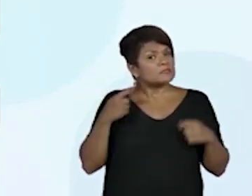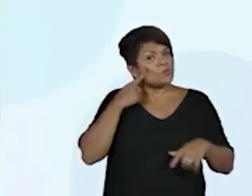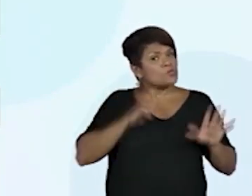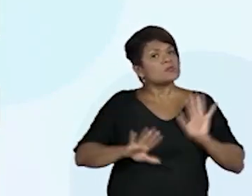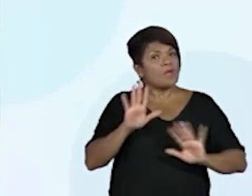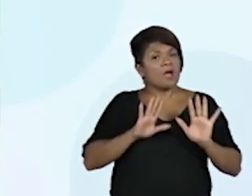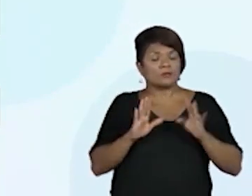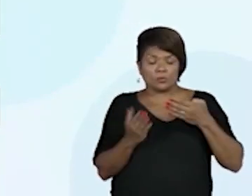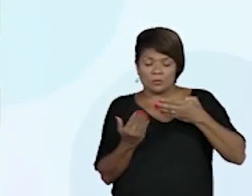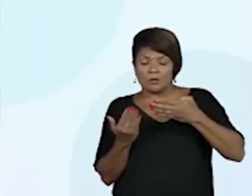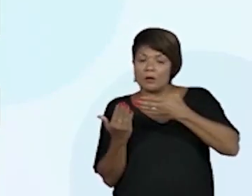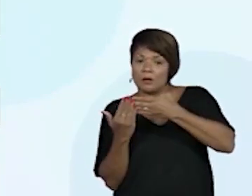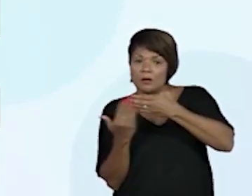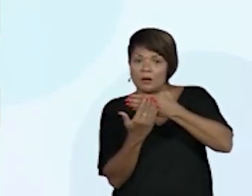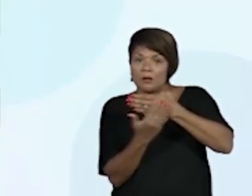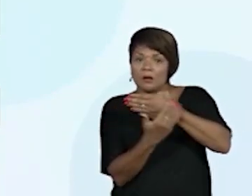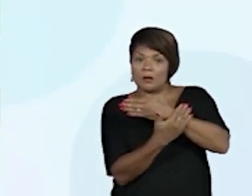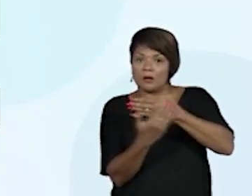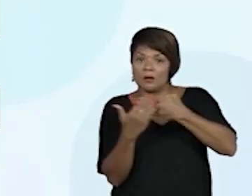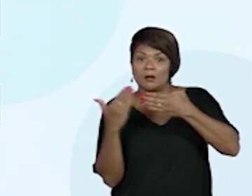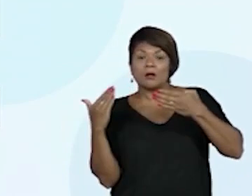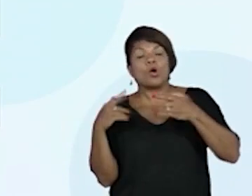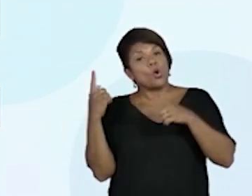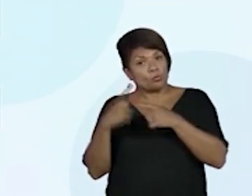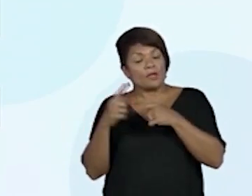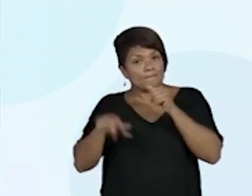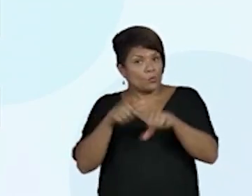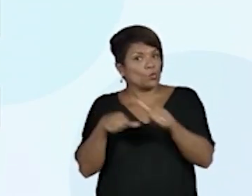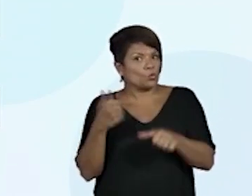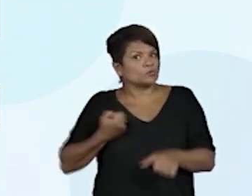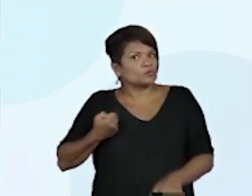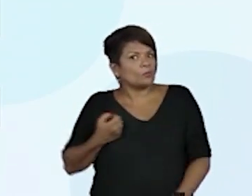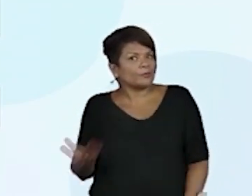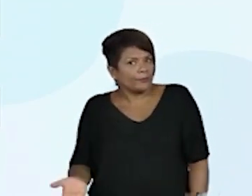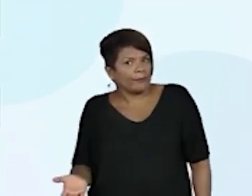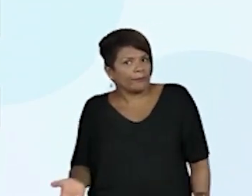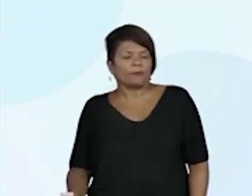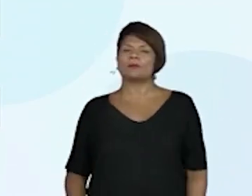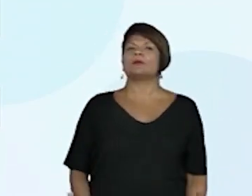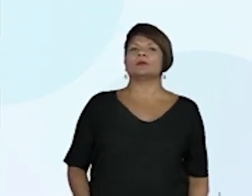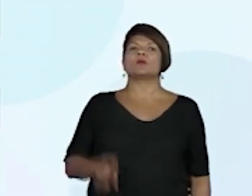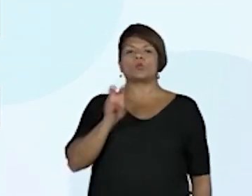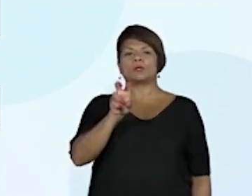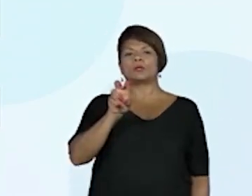colocar, porque senão muda o número. Com certeza. Não é? Então, formamos o